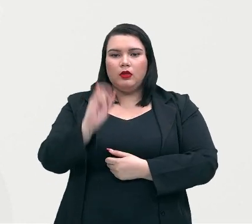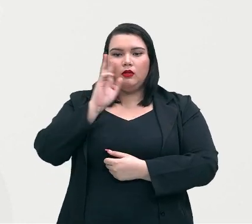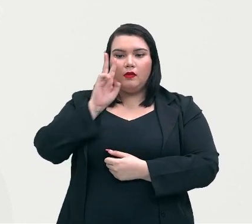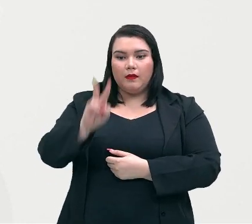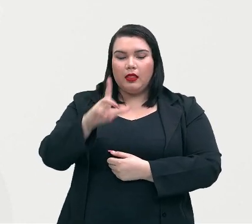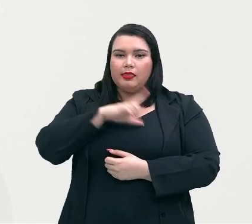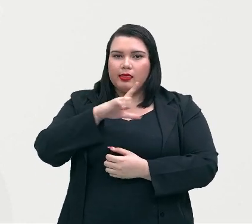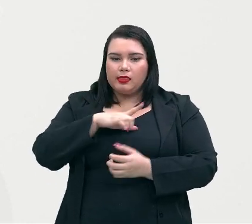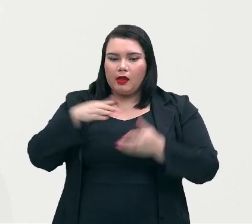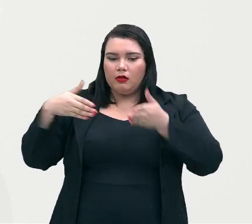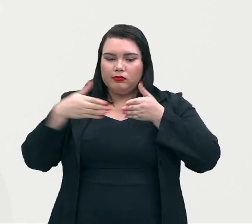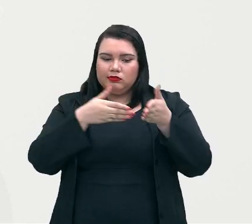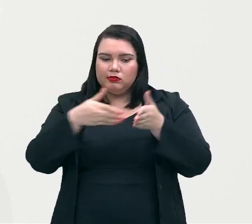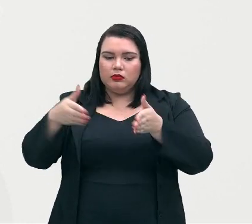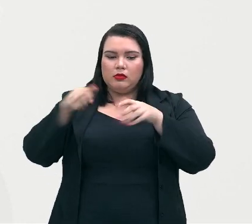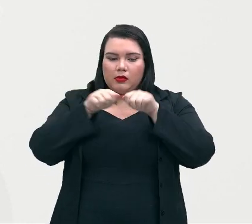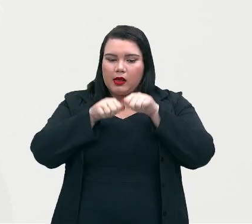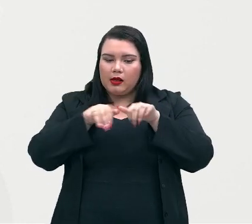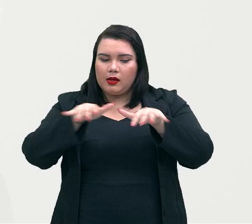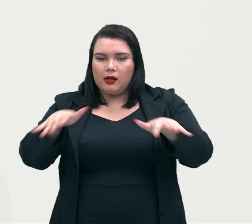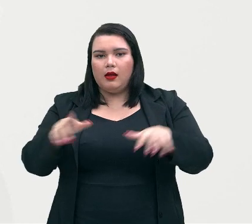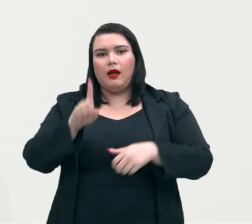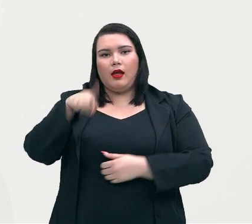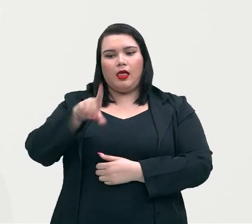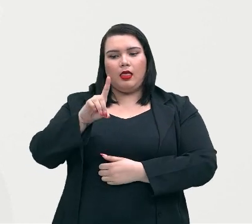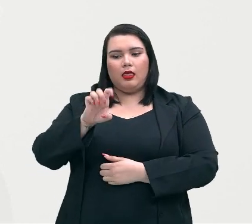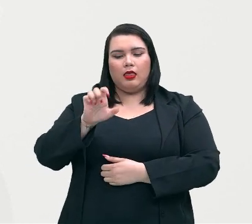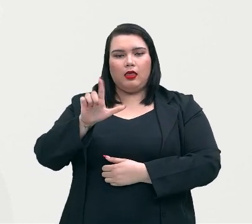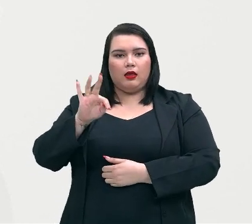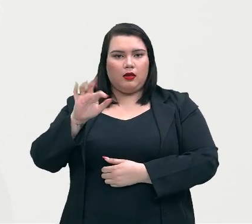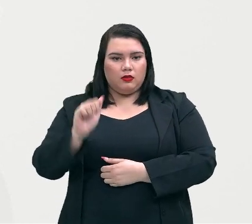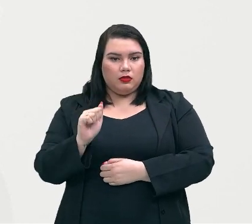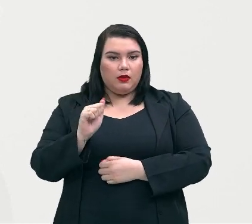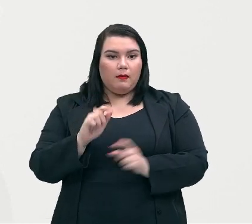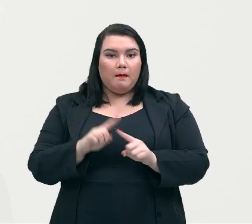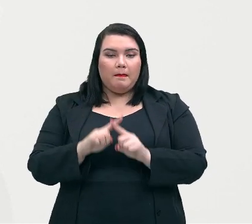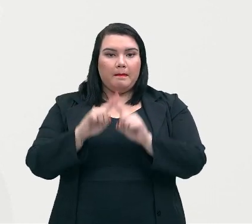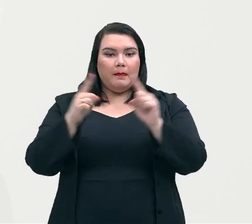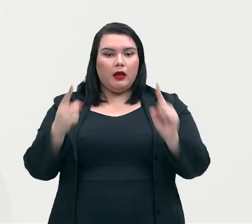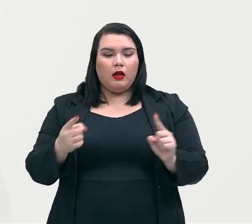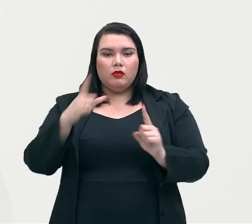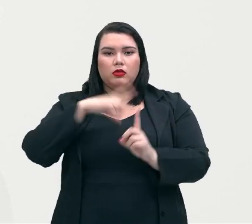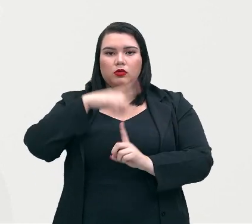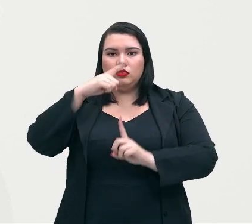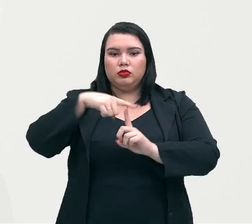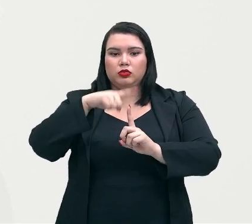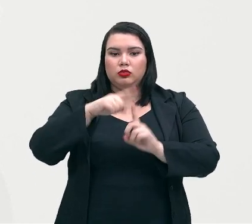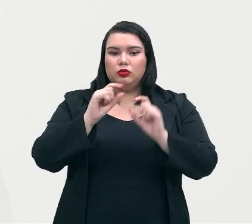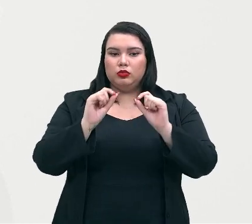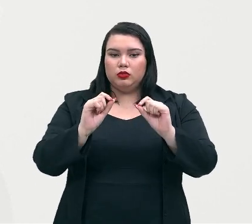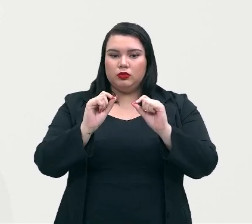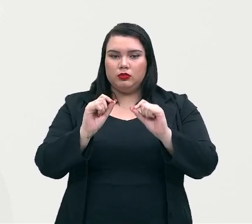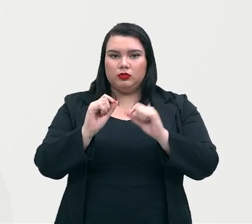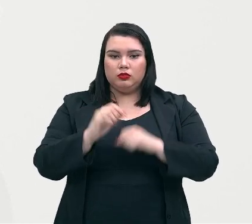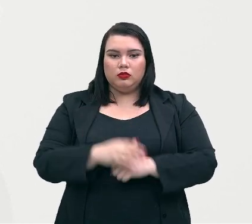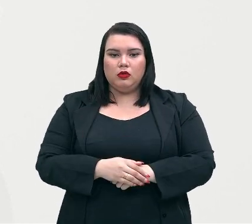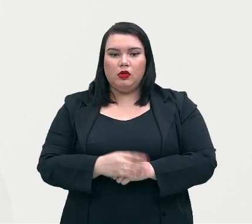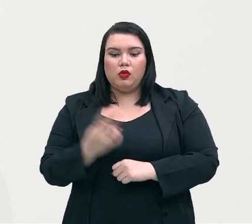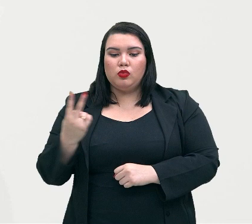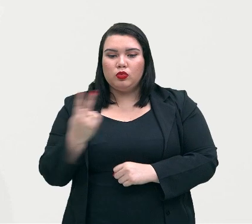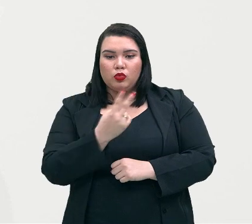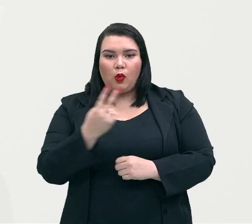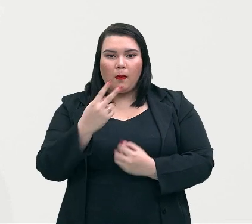no mar ou no oceano através das redes de canais. Mas também teremos um estuário, né? E o